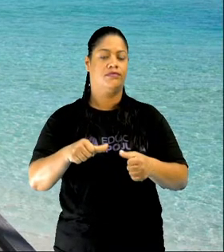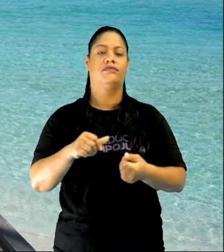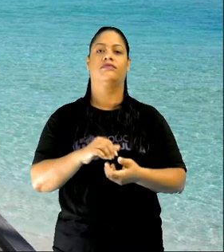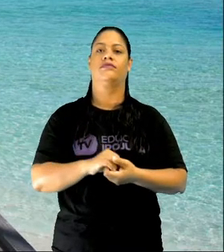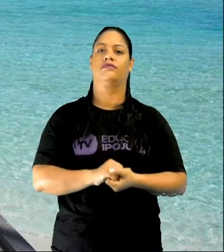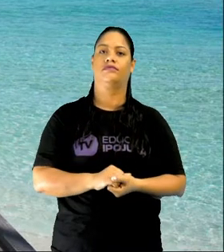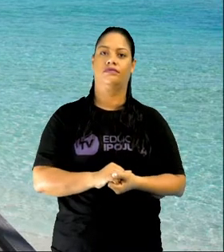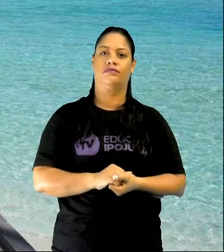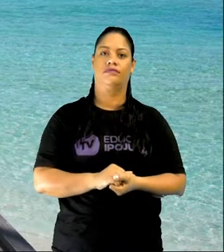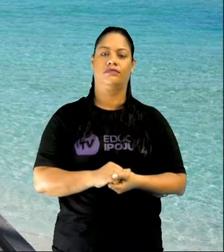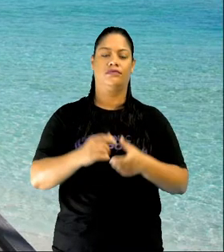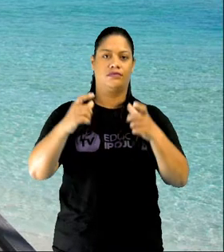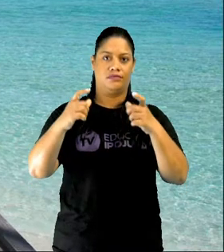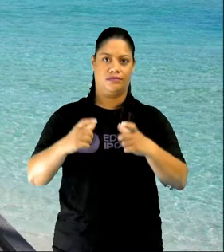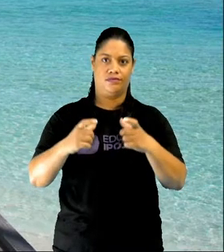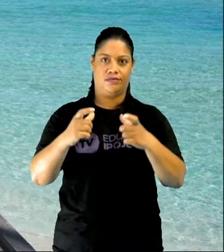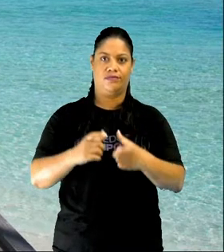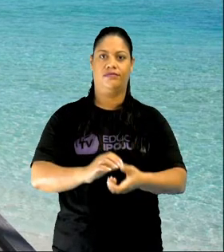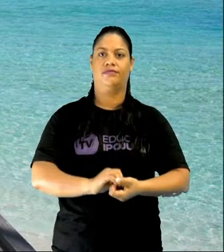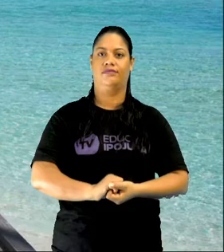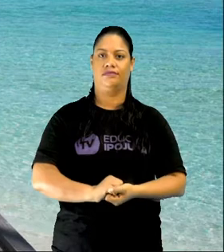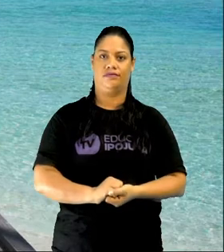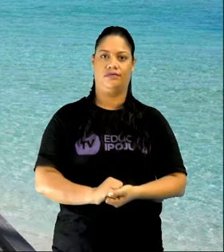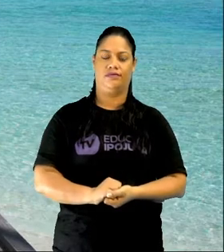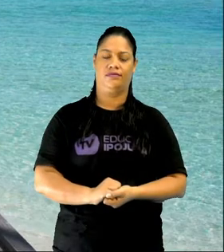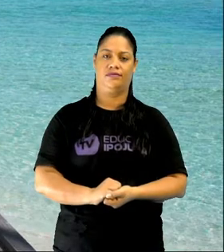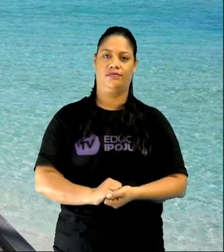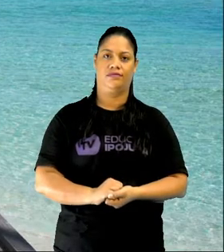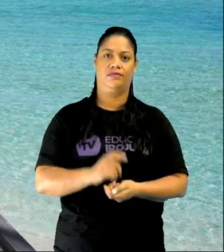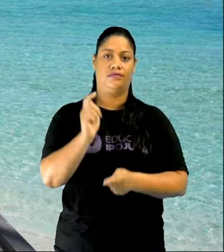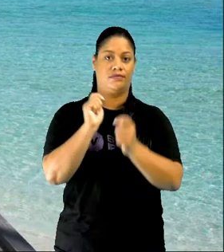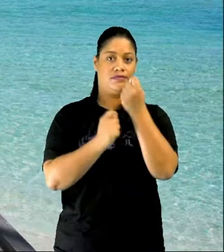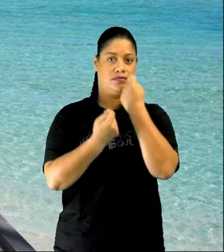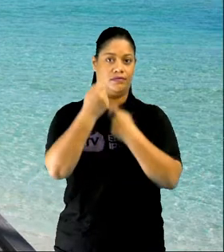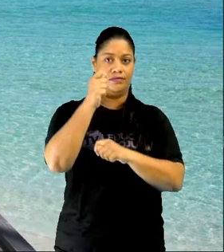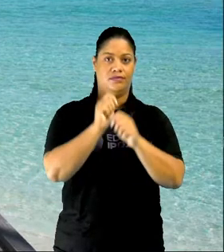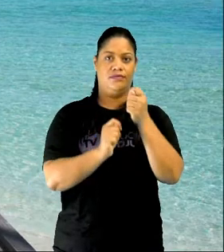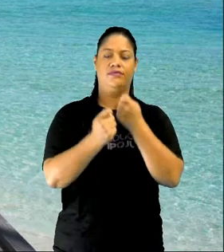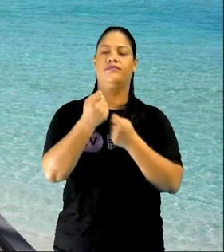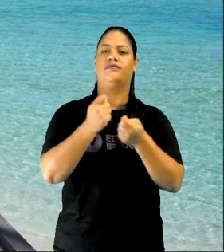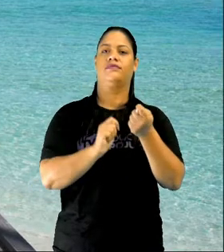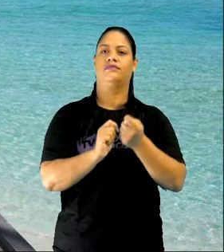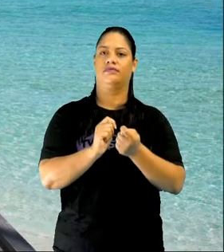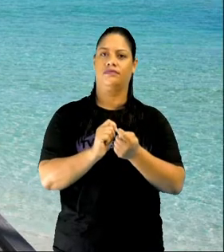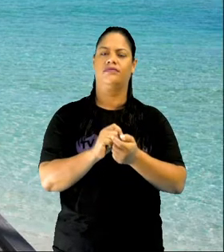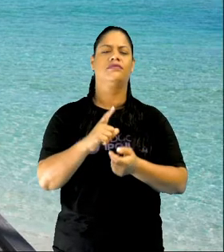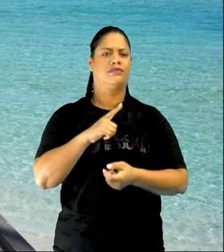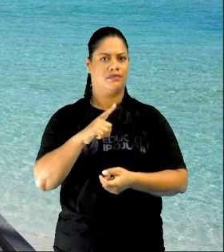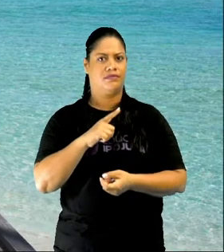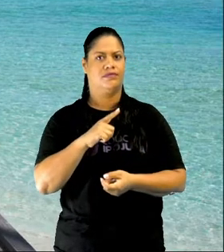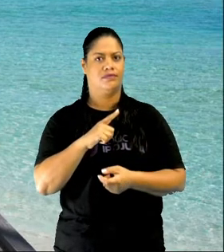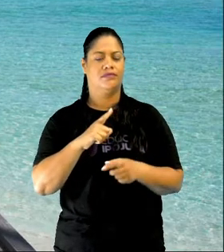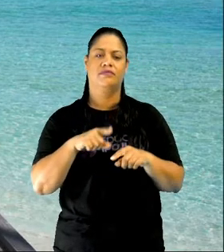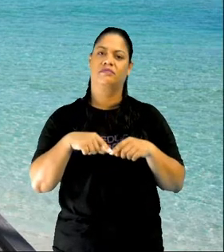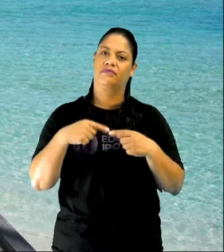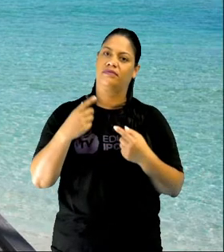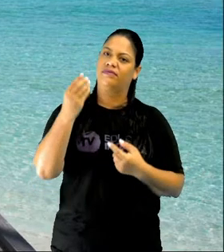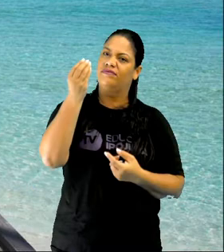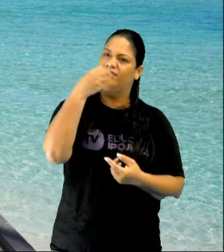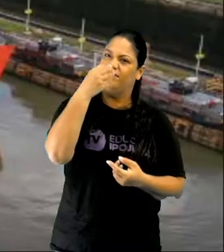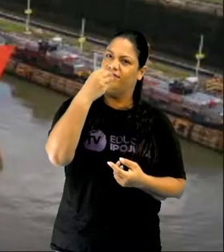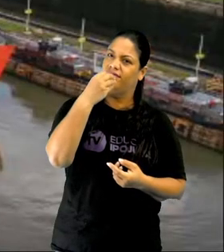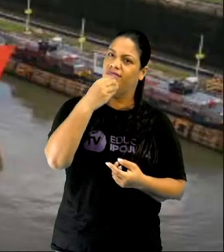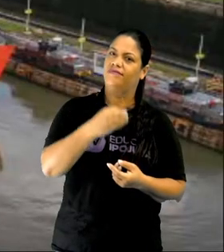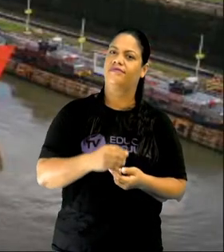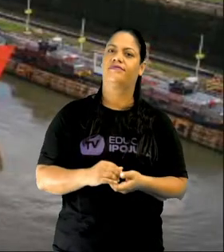paraísos fiscais, ok? Como eu falei, a industrialização lá existe, mas é bem